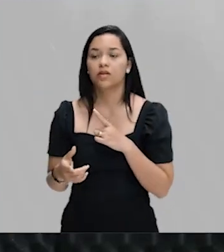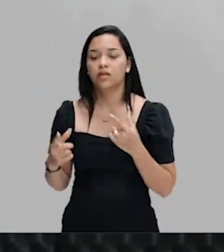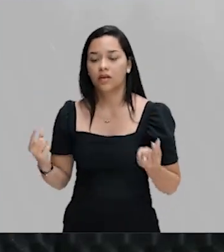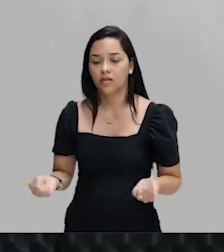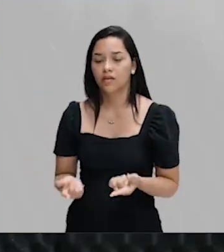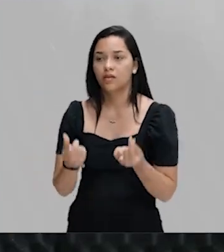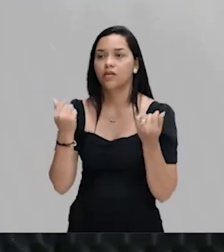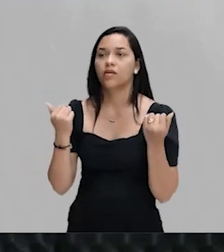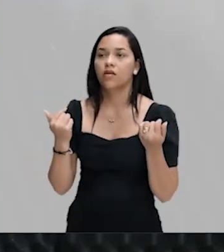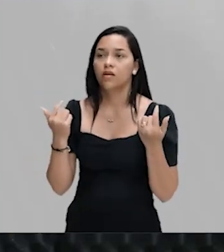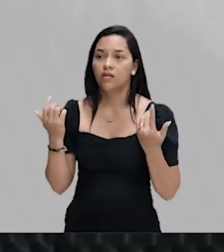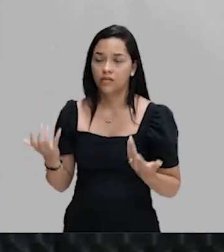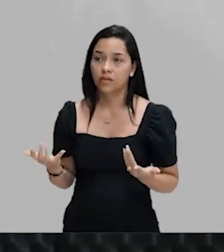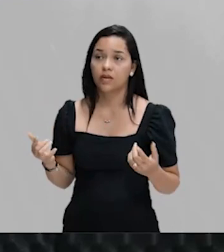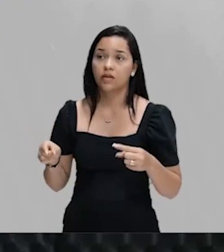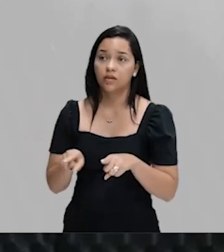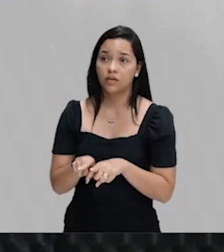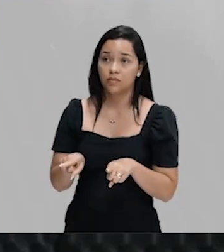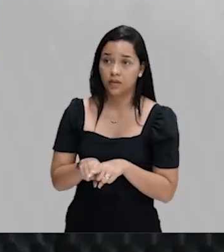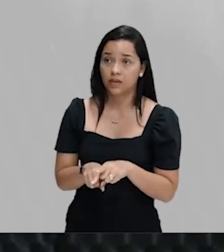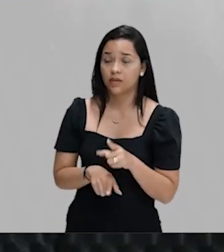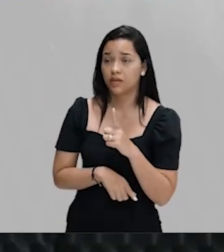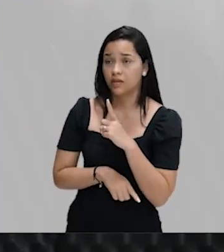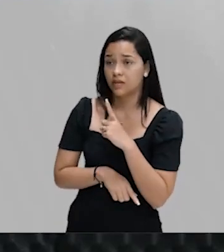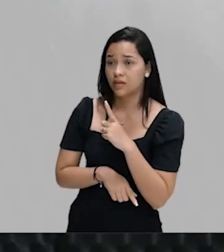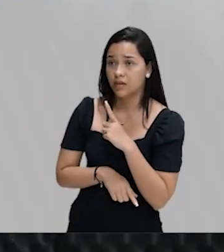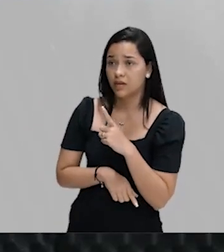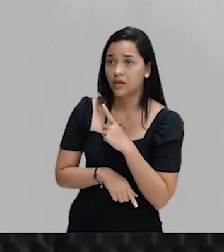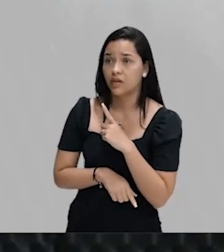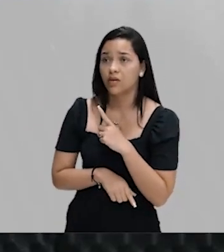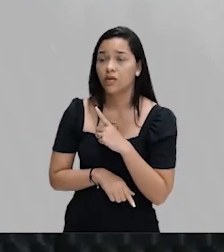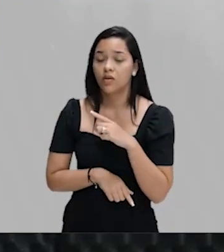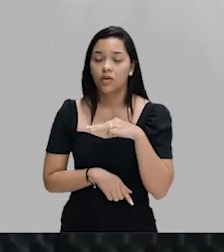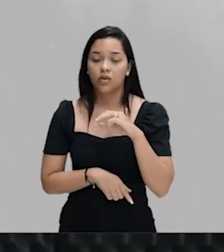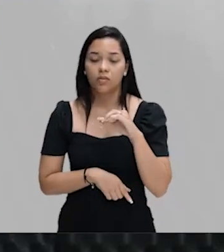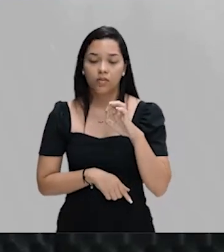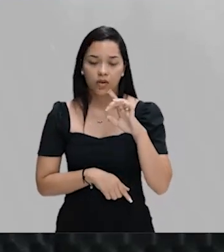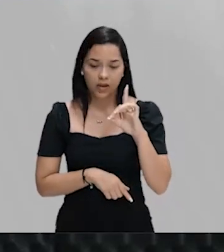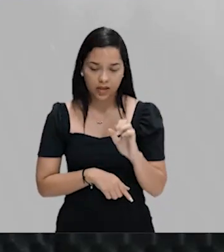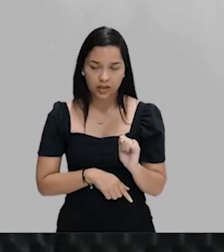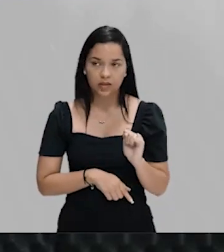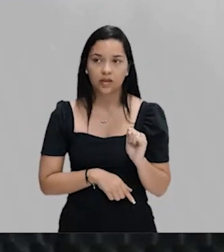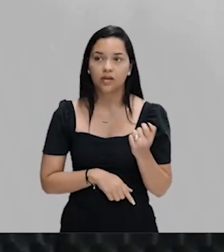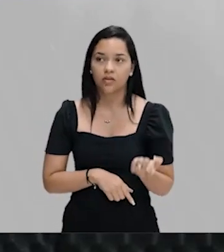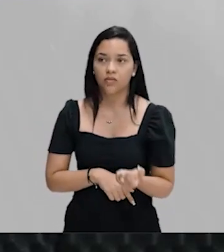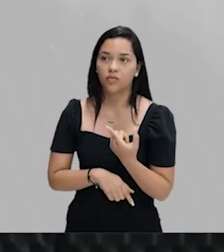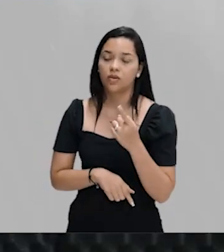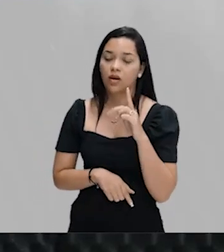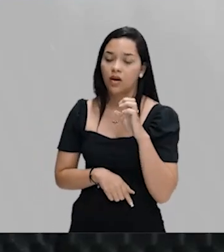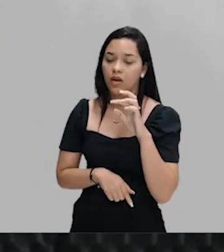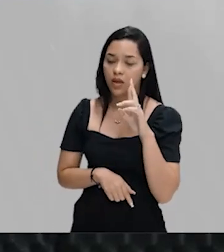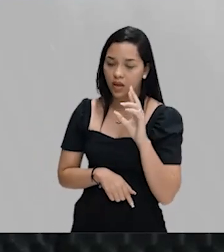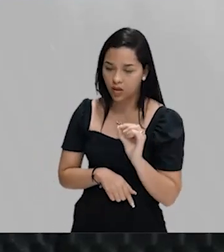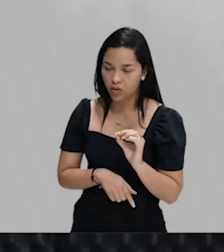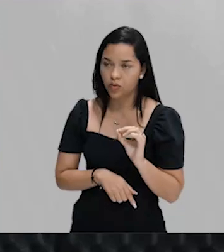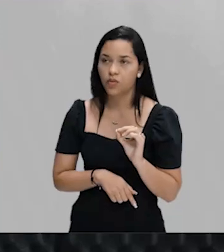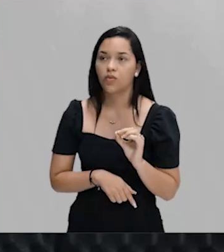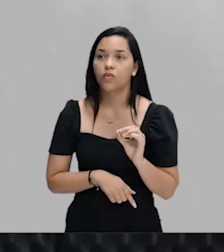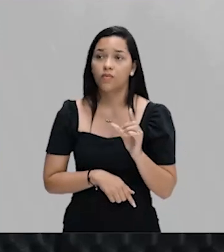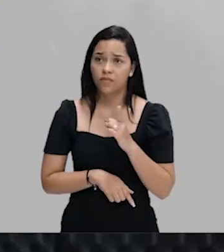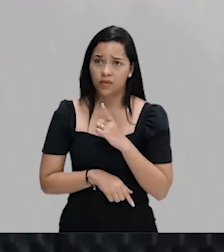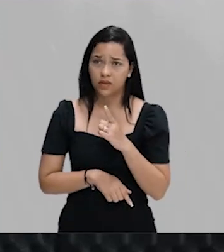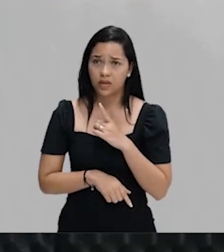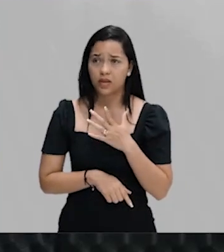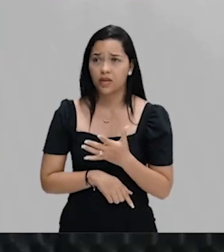de mercadorias, tá certo? Além disso, existe uma moeda única, que é o euro, tá? Diga-se